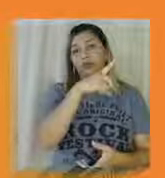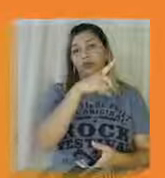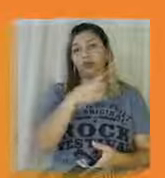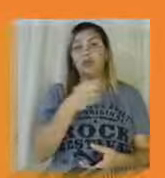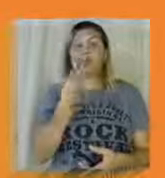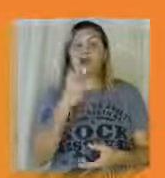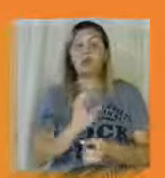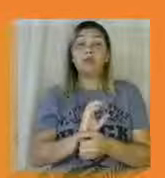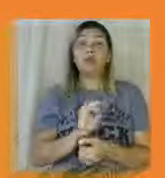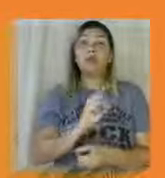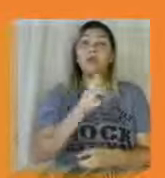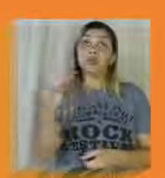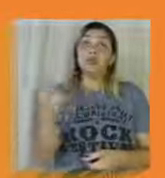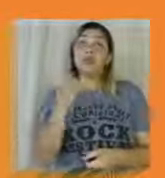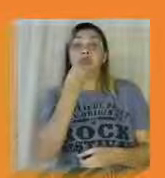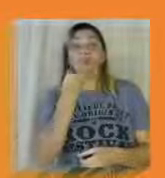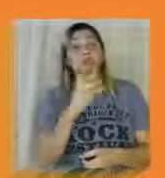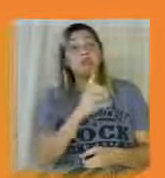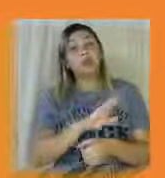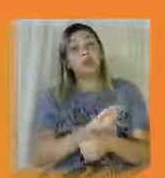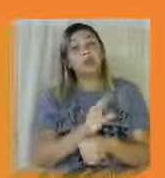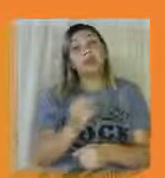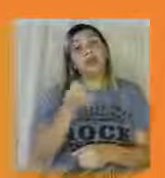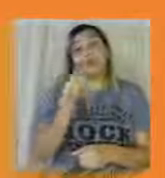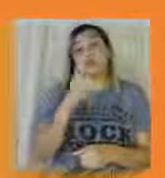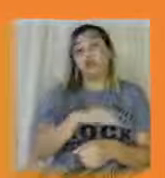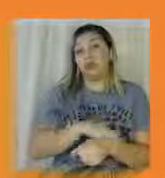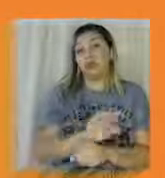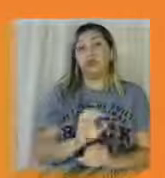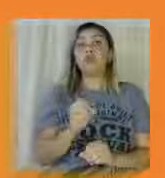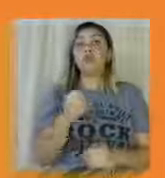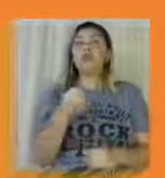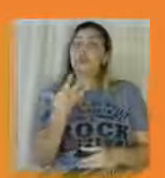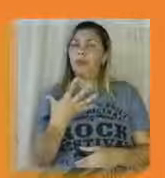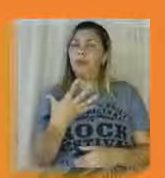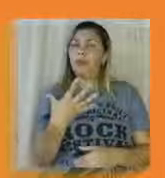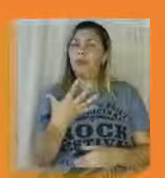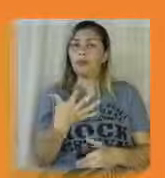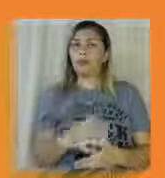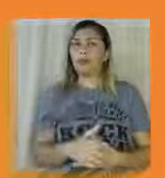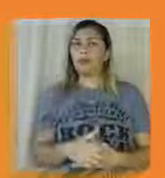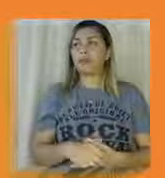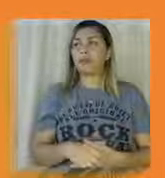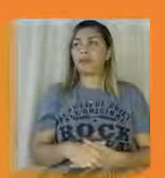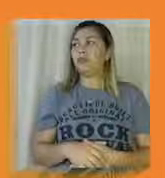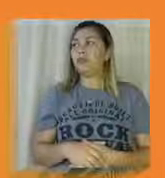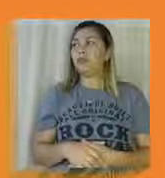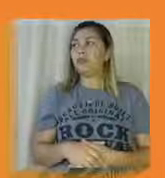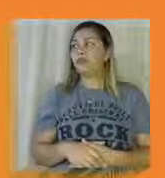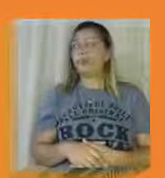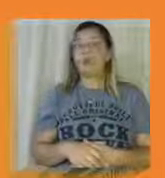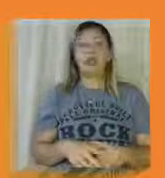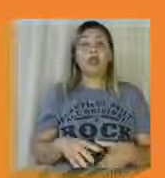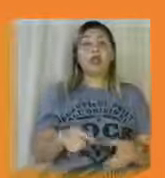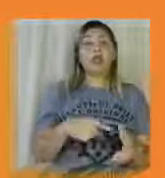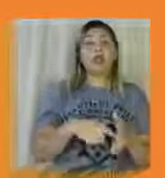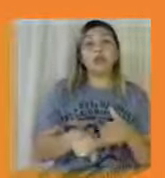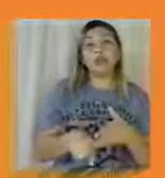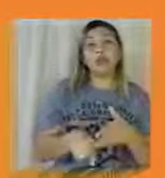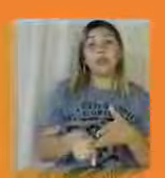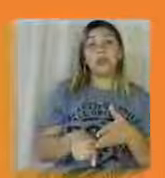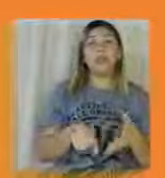dia, boa tarde, boa noite, aí tudo bem. O que é que você está gostando daqui? O que é que você quer?